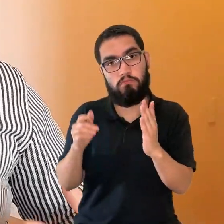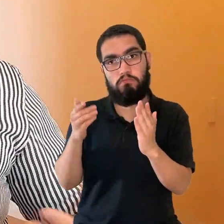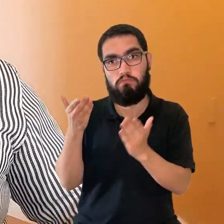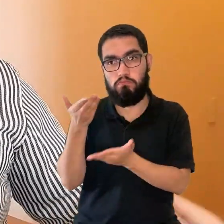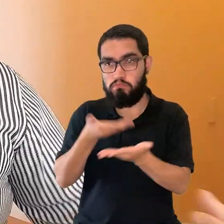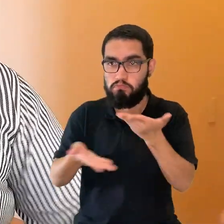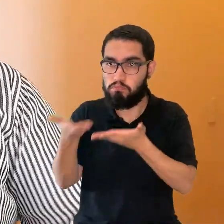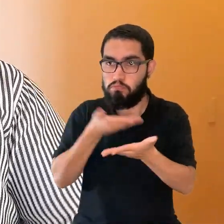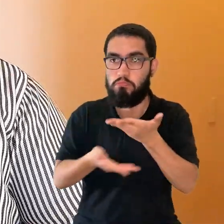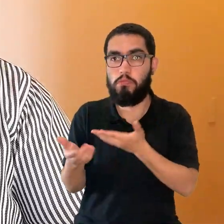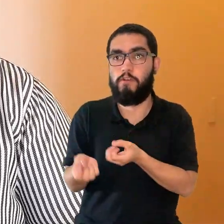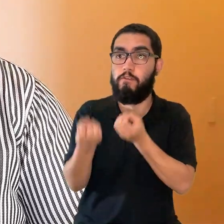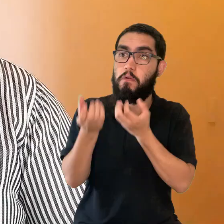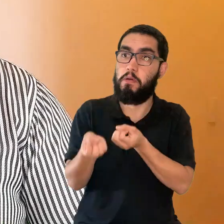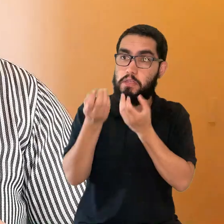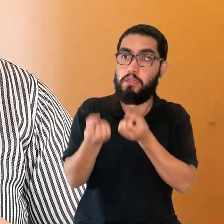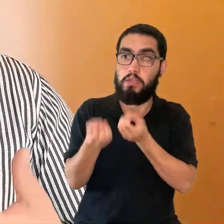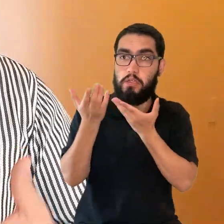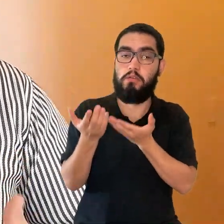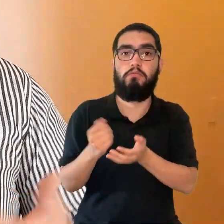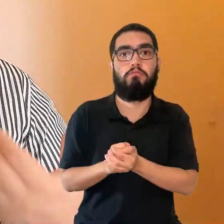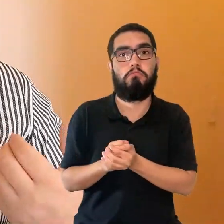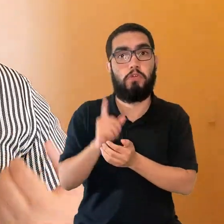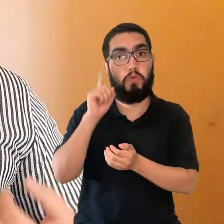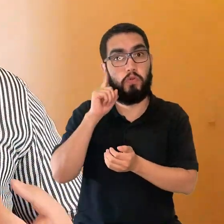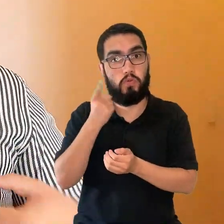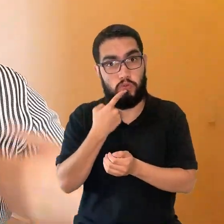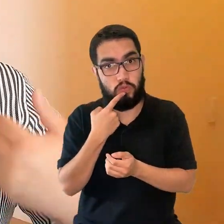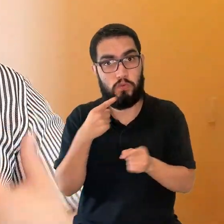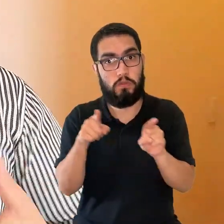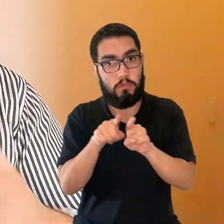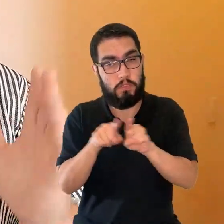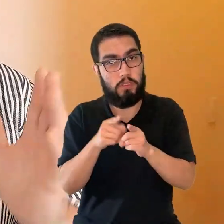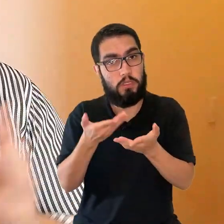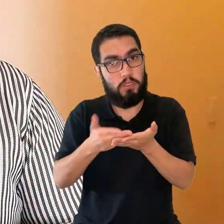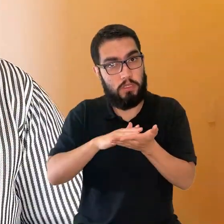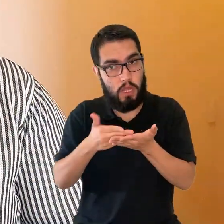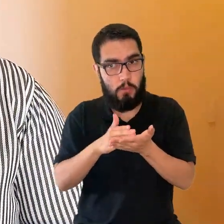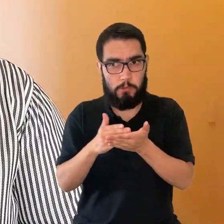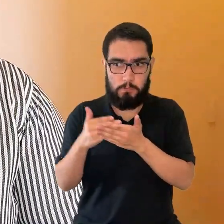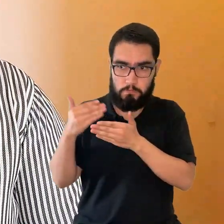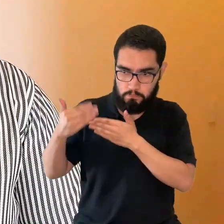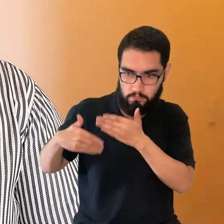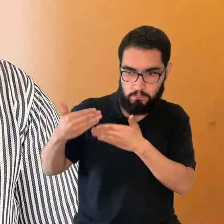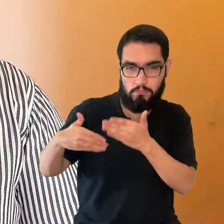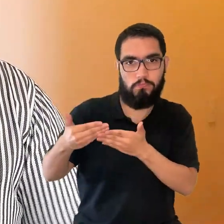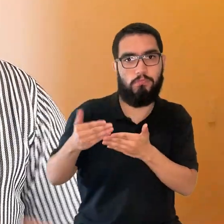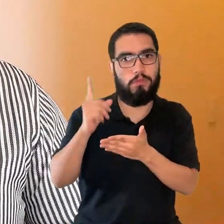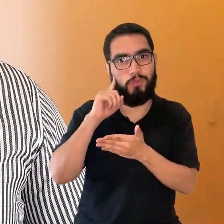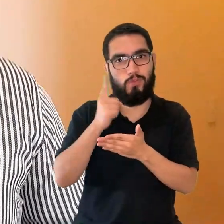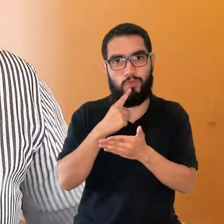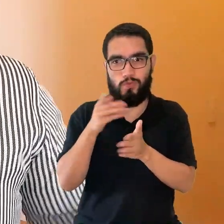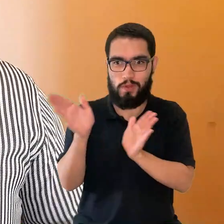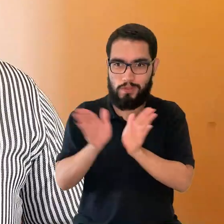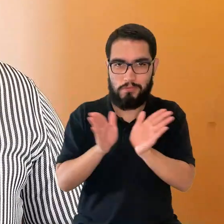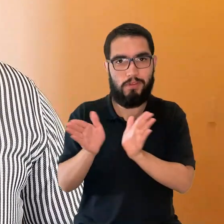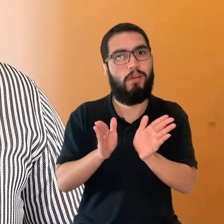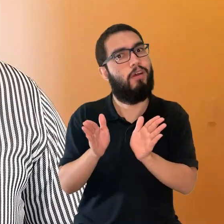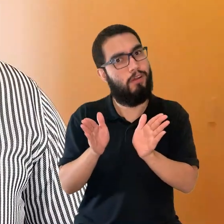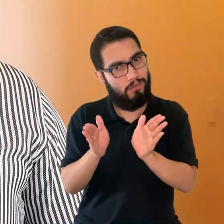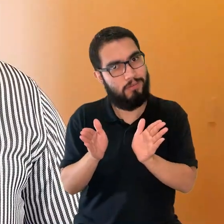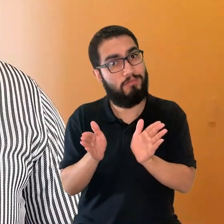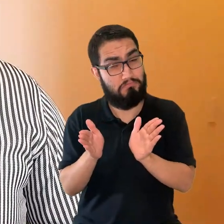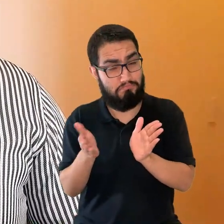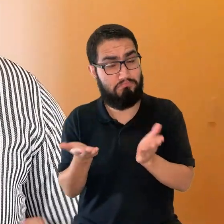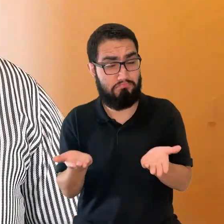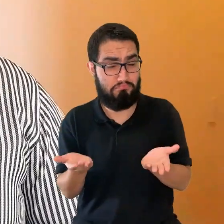acesso a tantas informações, né? Surdos e intérpretes buscando sempre para que o surdo ele tenha acessibilidade das